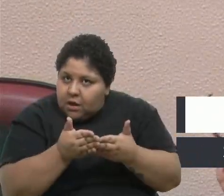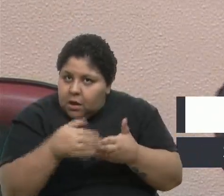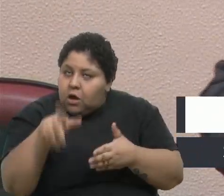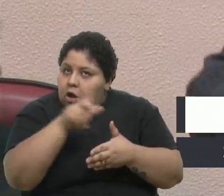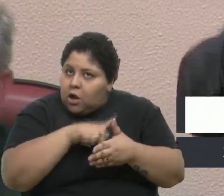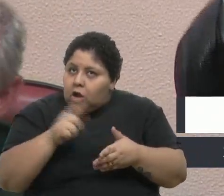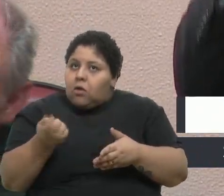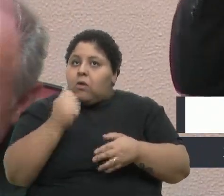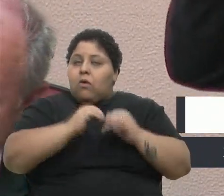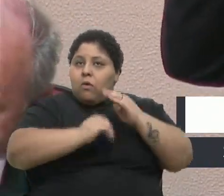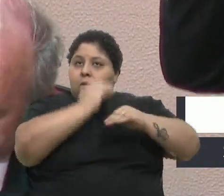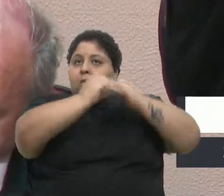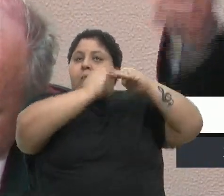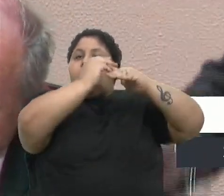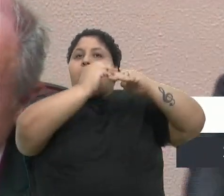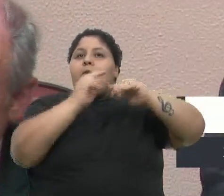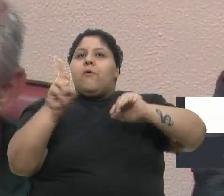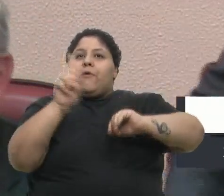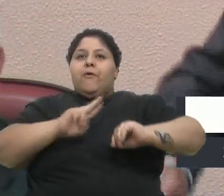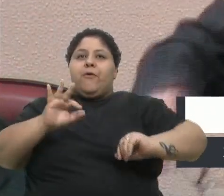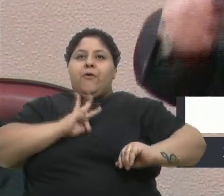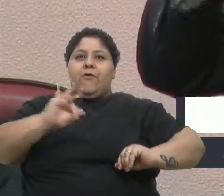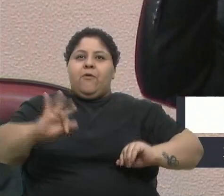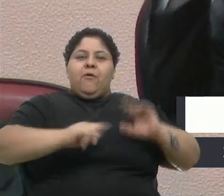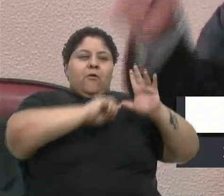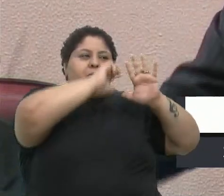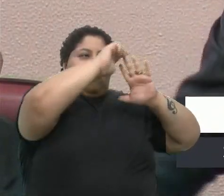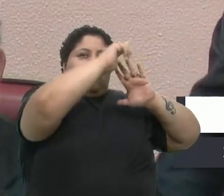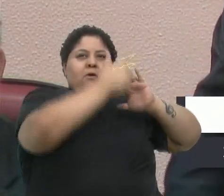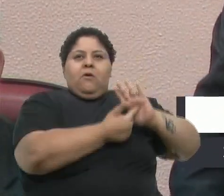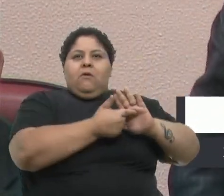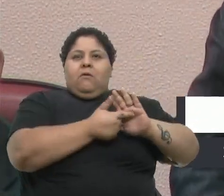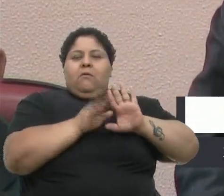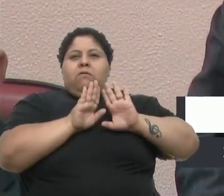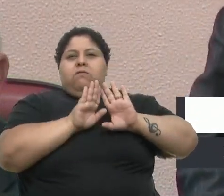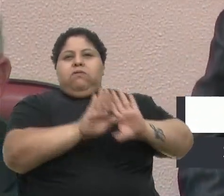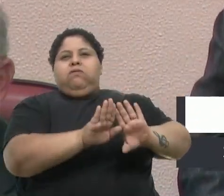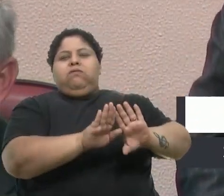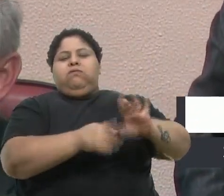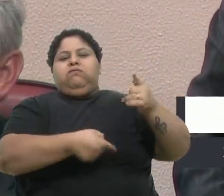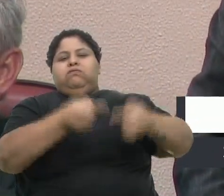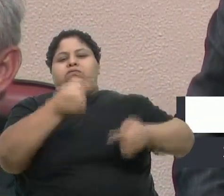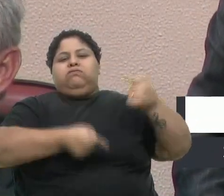uma universidade federal com muitas mãos, deixando as divergências,